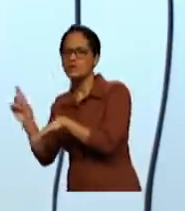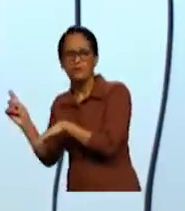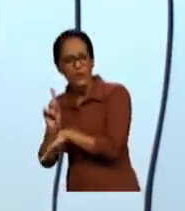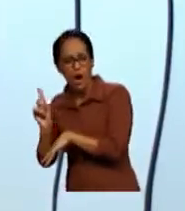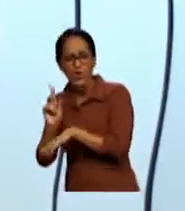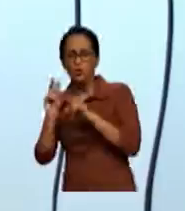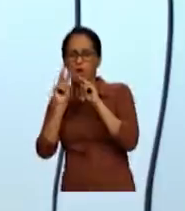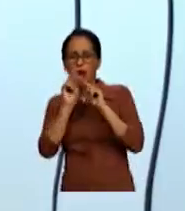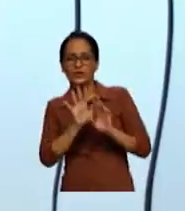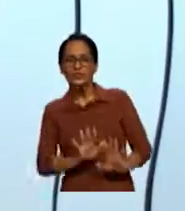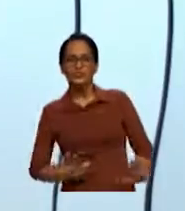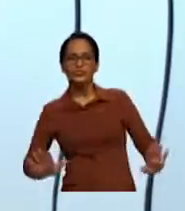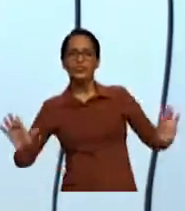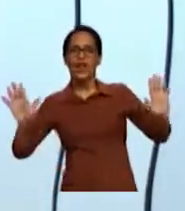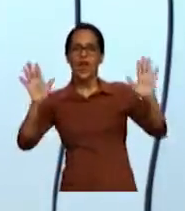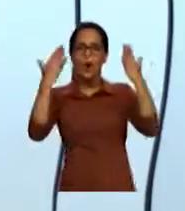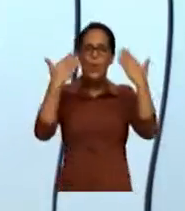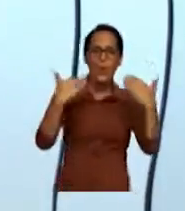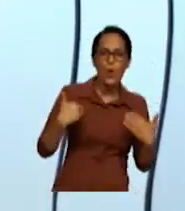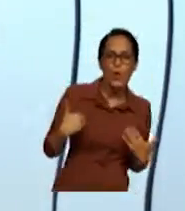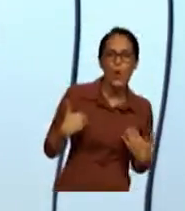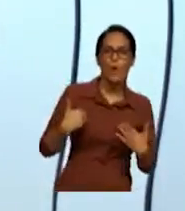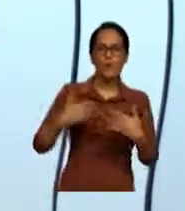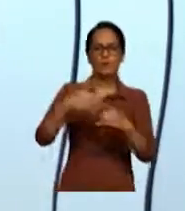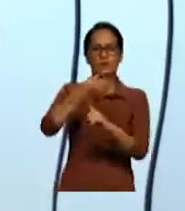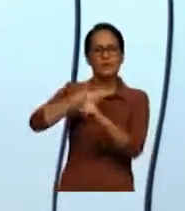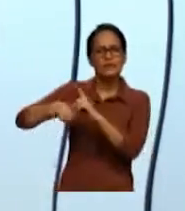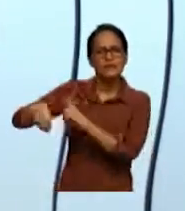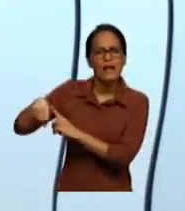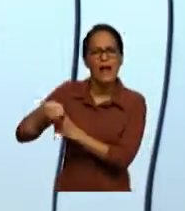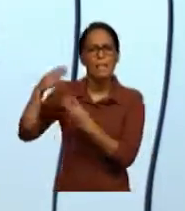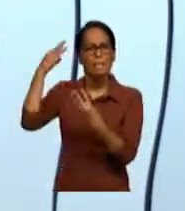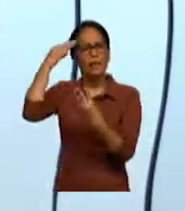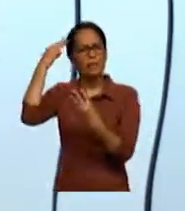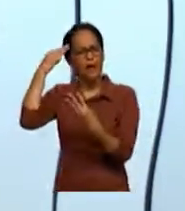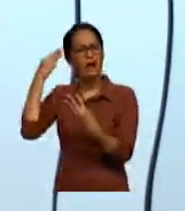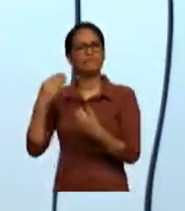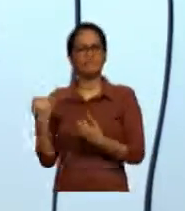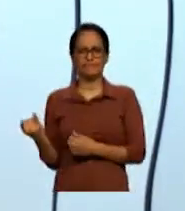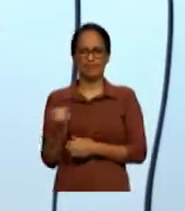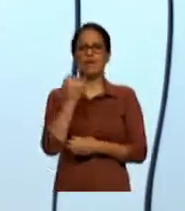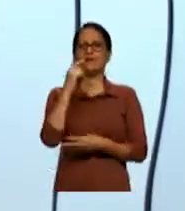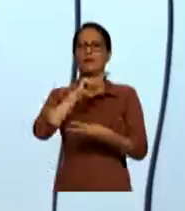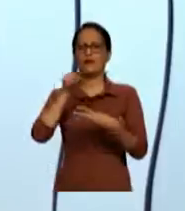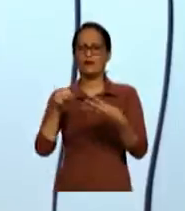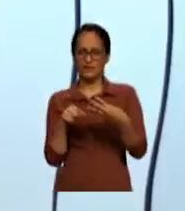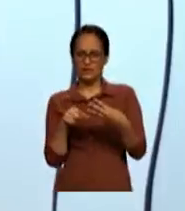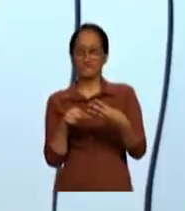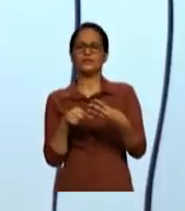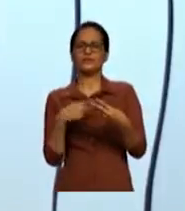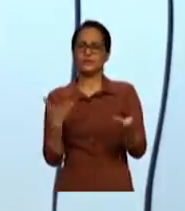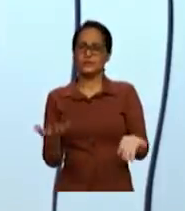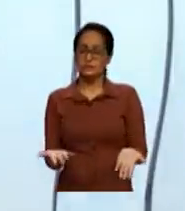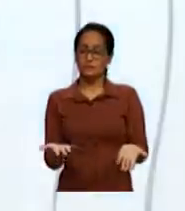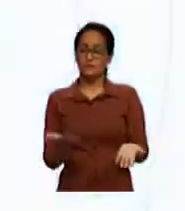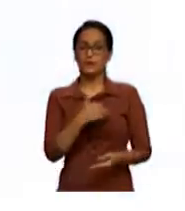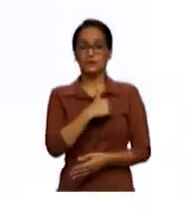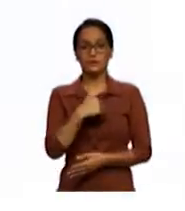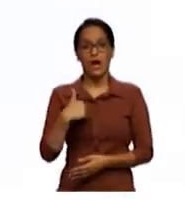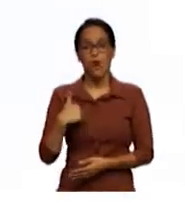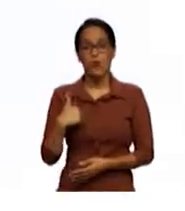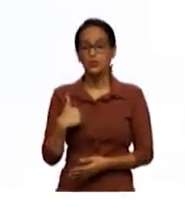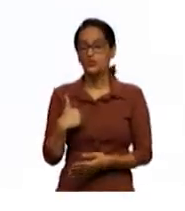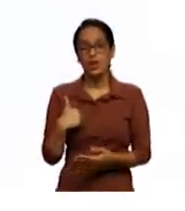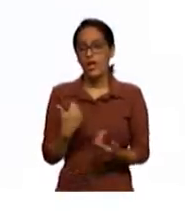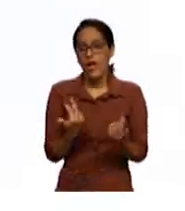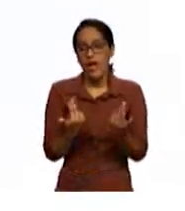fatores que vão definir a saúde da pessoa. E aí, a gente pode falar que saúde é